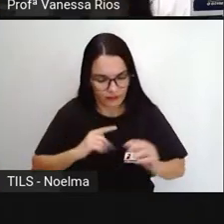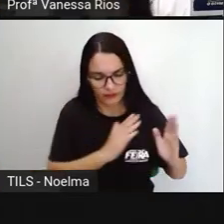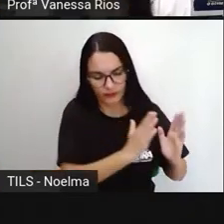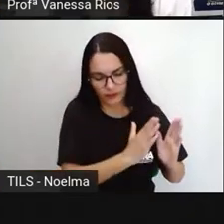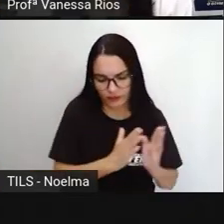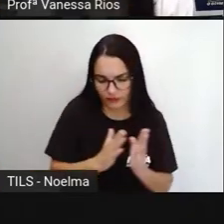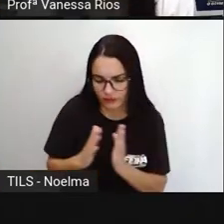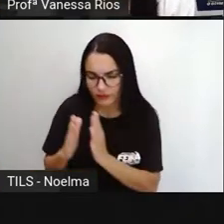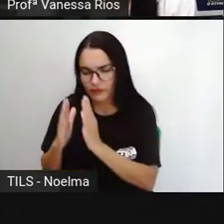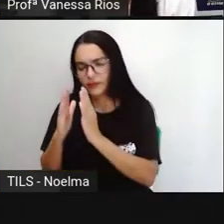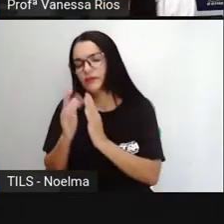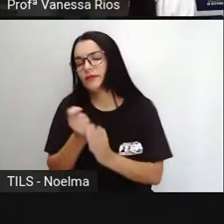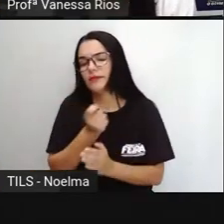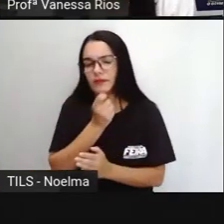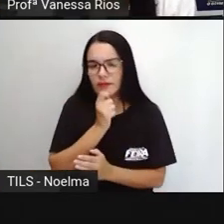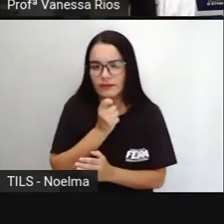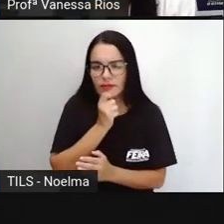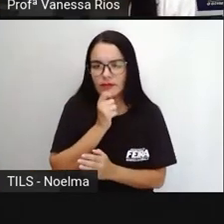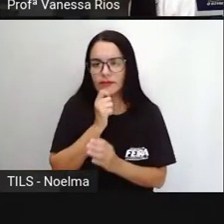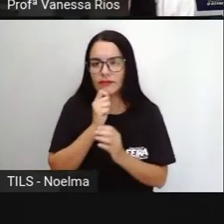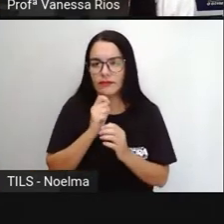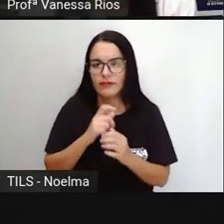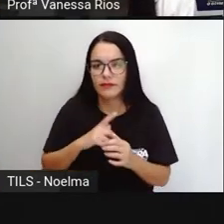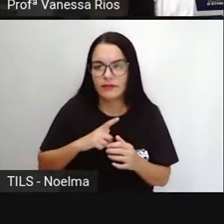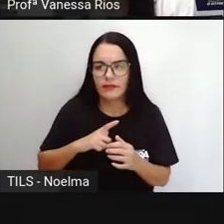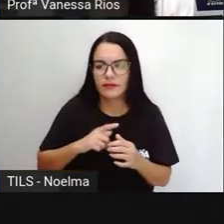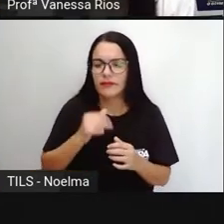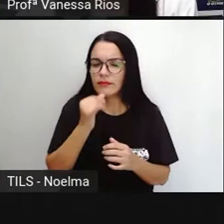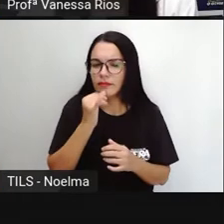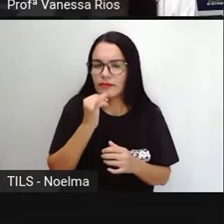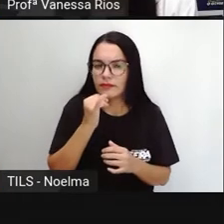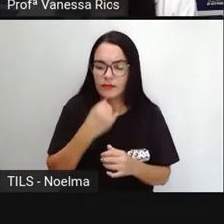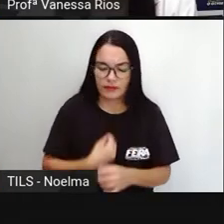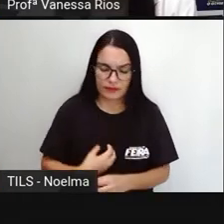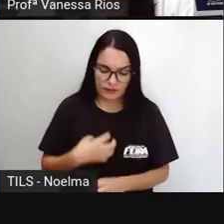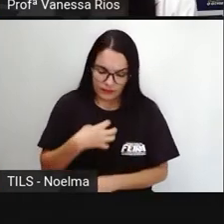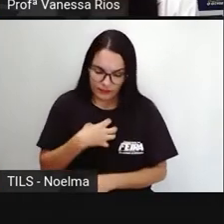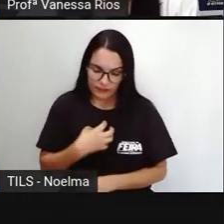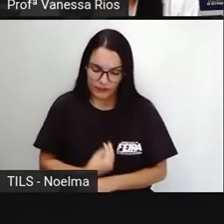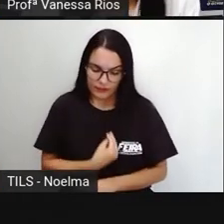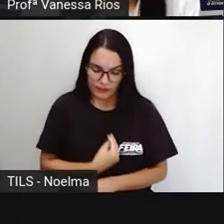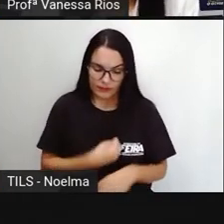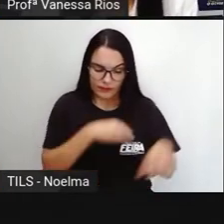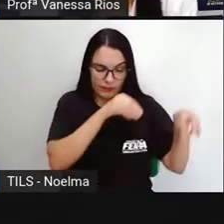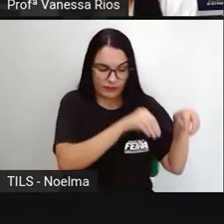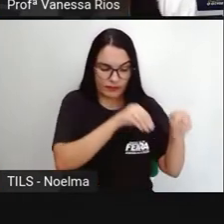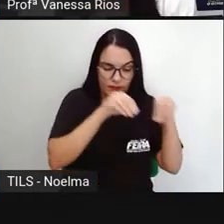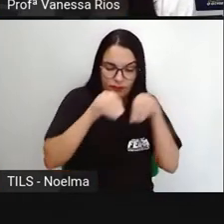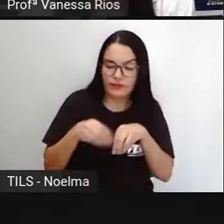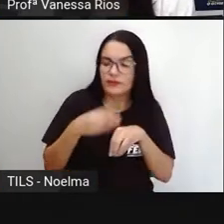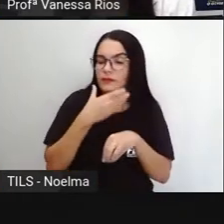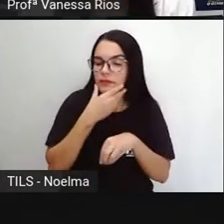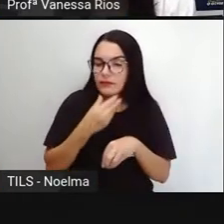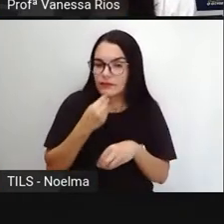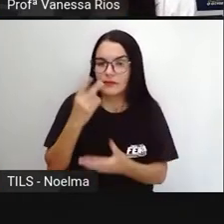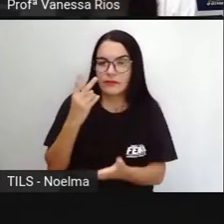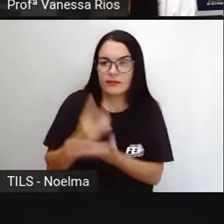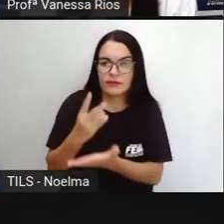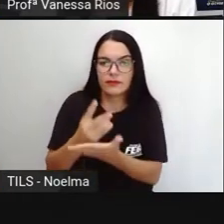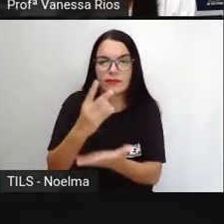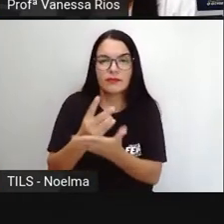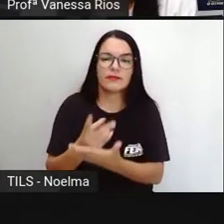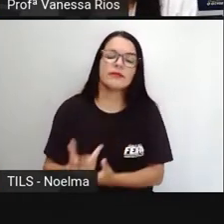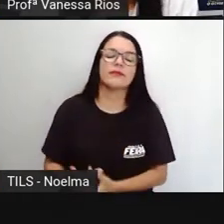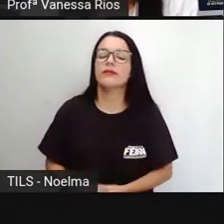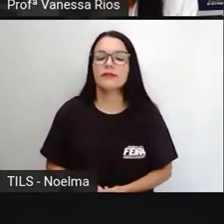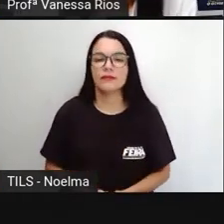já observa a ação do nomadismo, né, o modo de vida, de viver como nômade, como algo muito presente entre